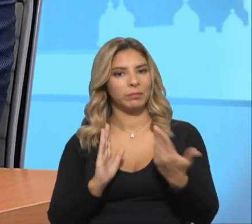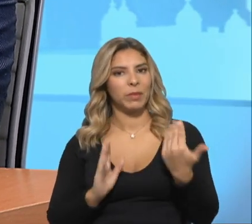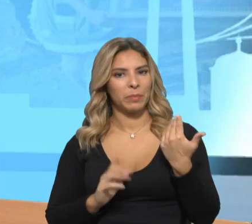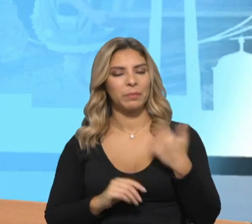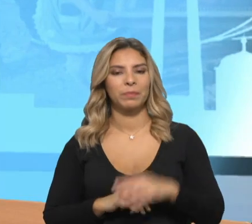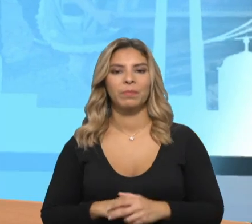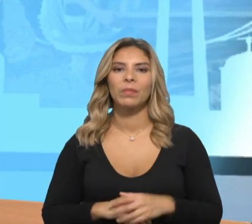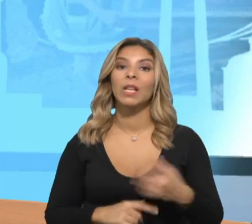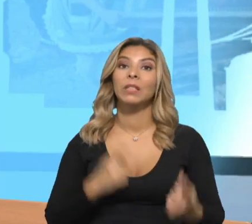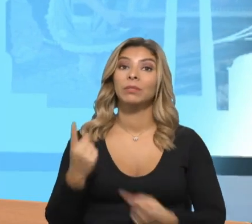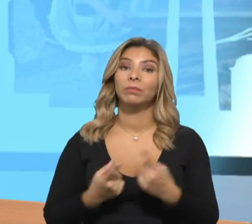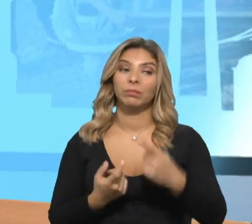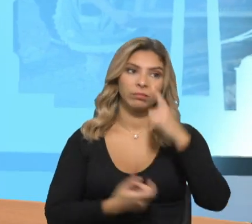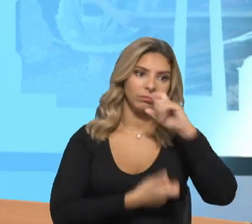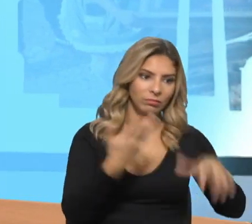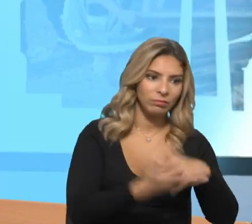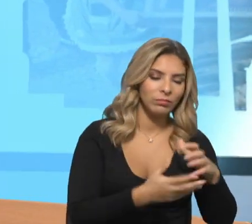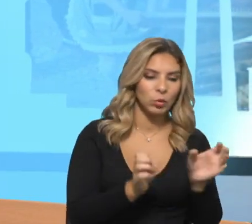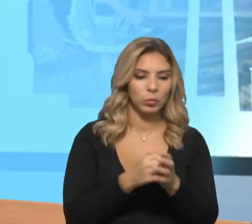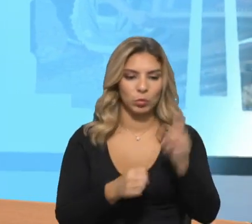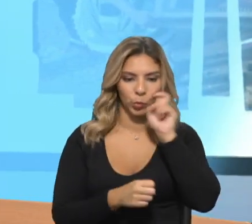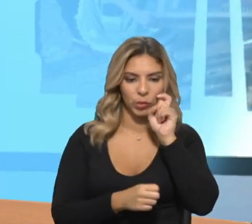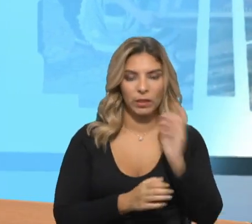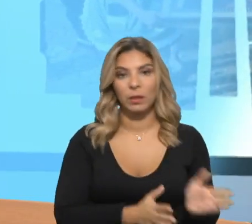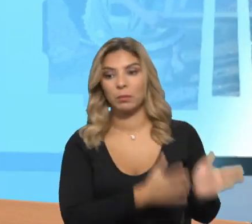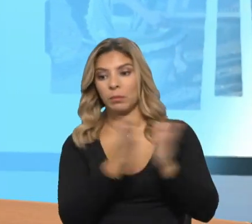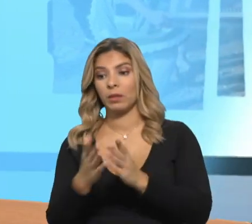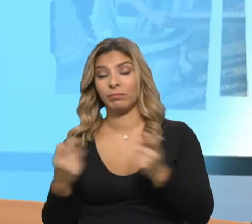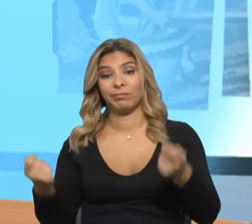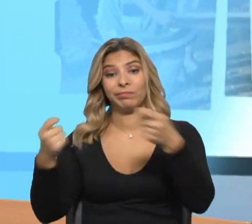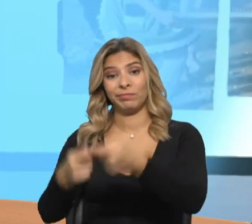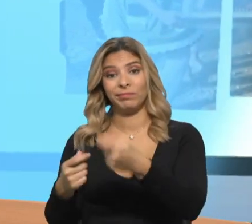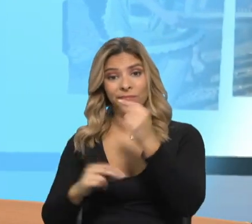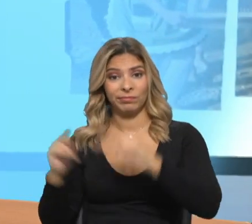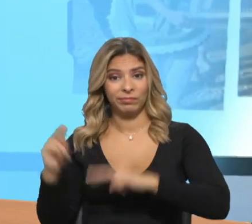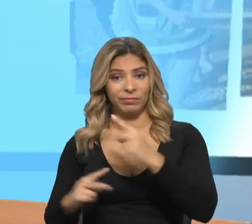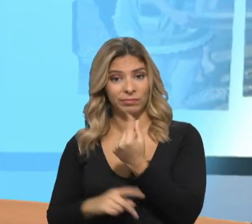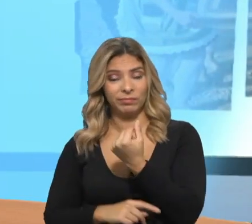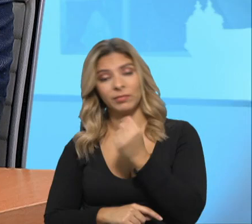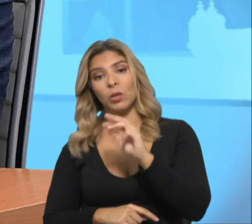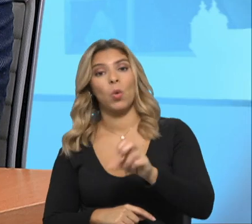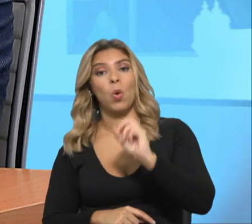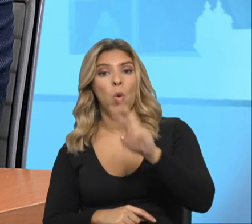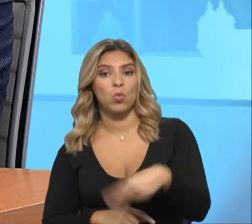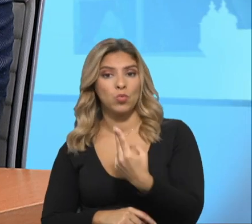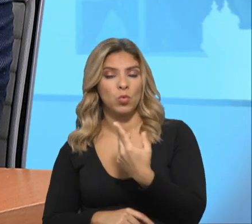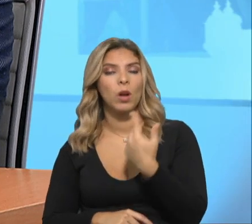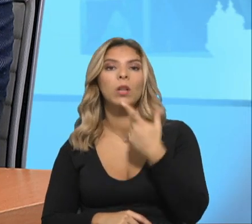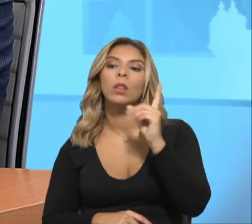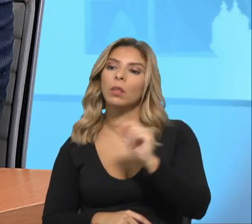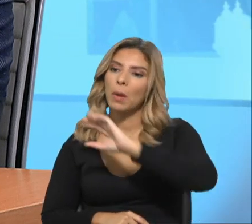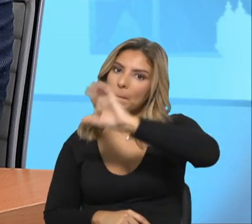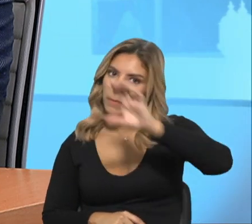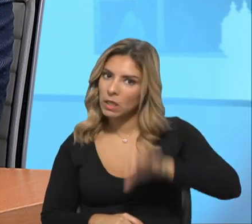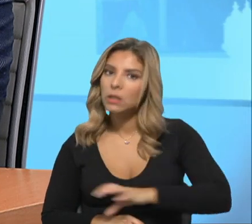que advêm do Conselho de Segurança, também advêm do financiamento da própria Organização das Nações Unidas, e aí os países acabam